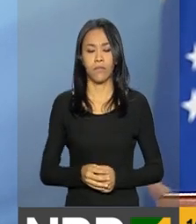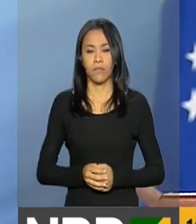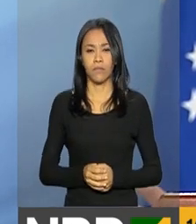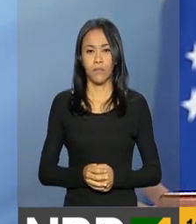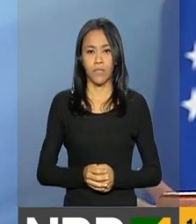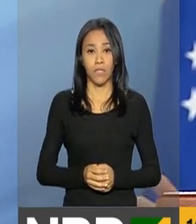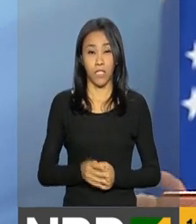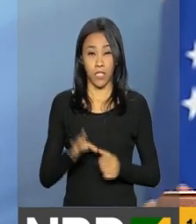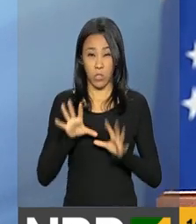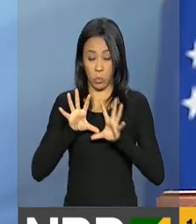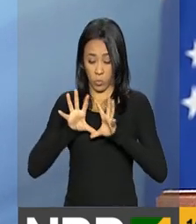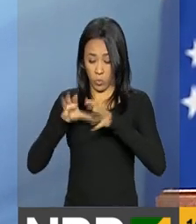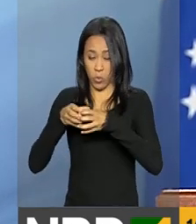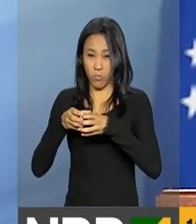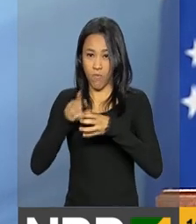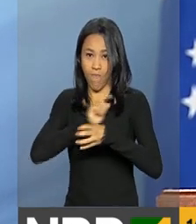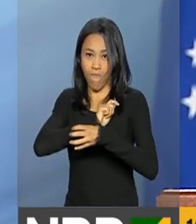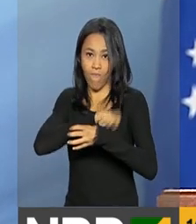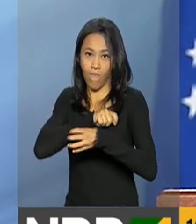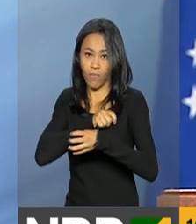o crime organizado